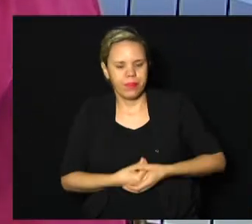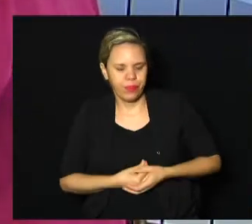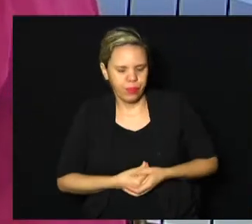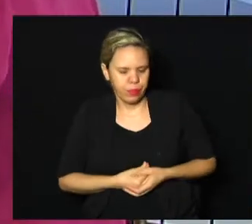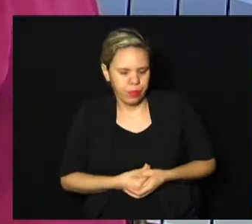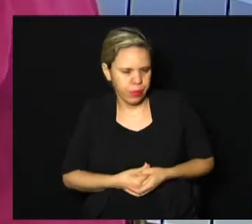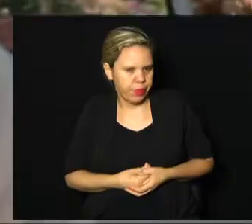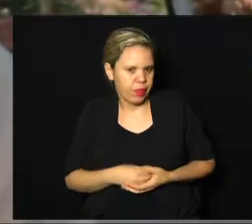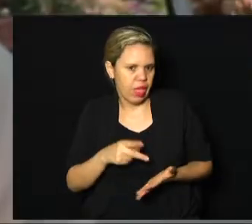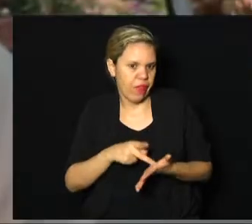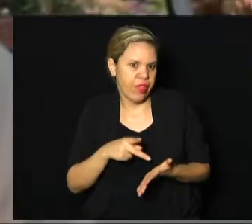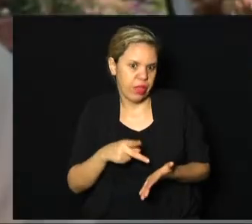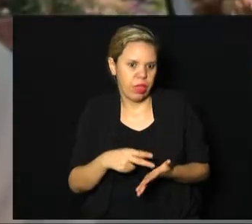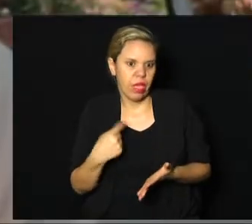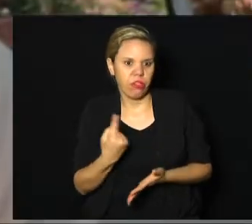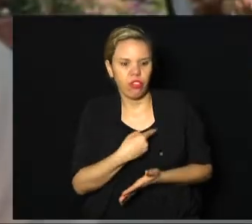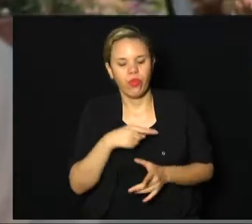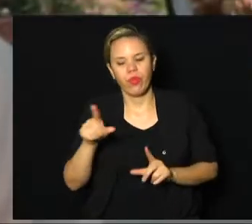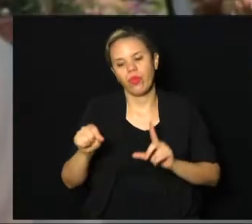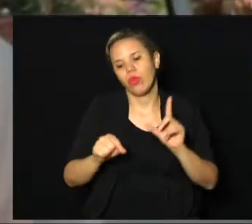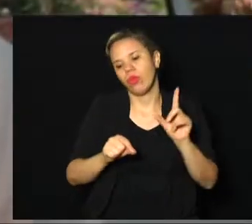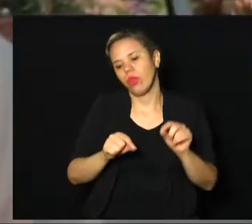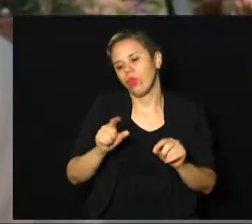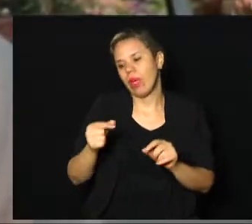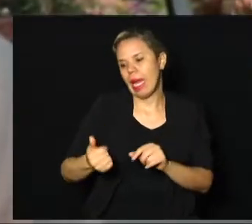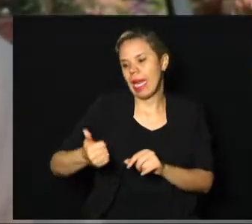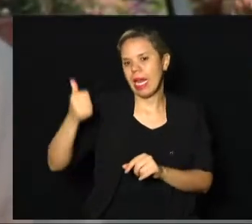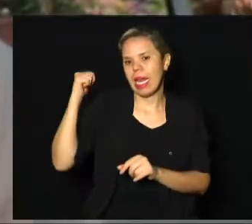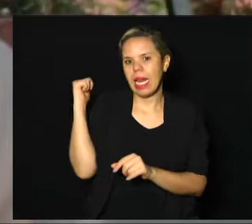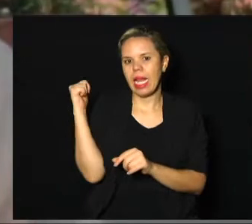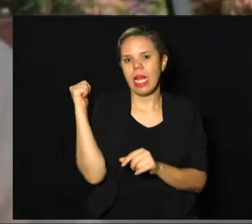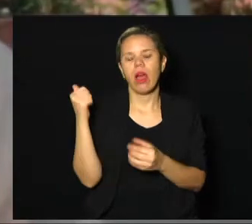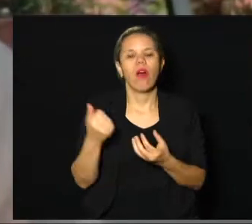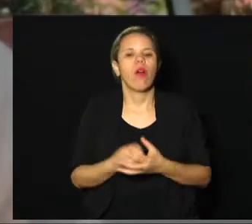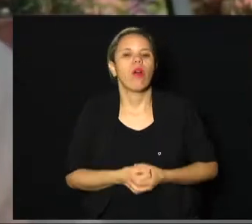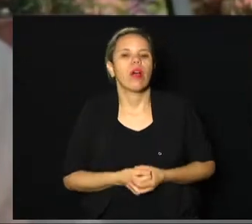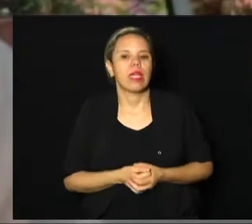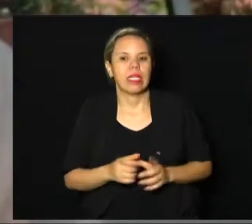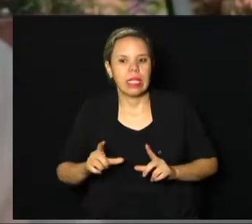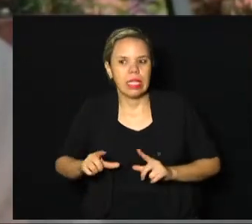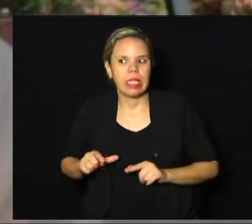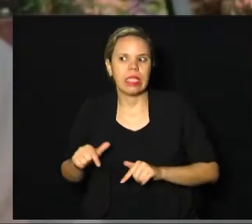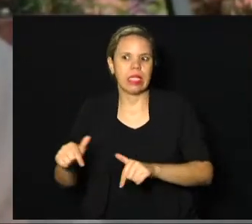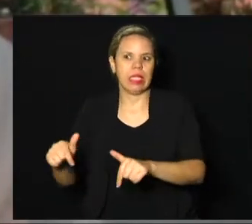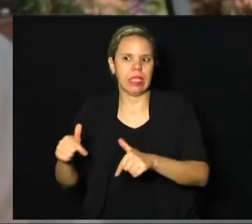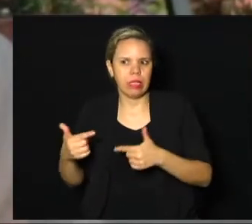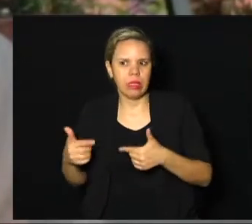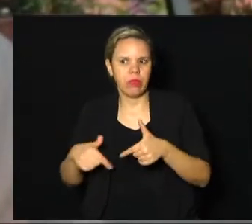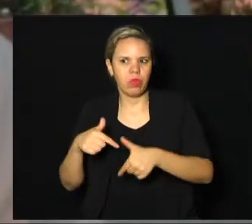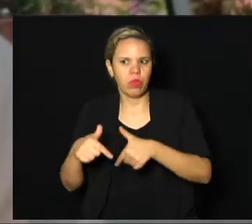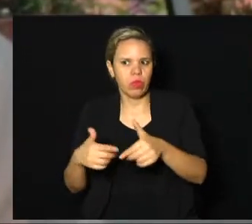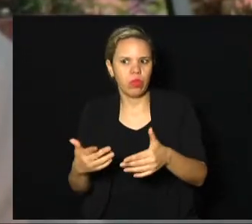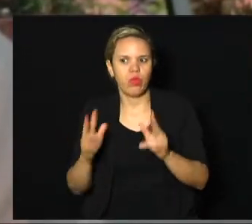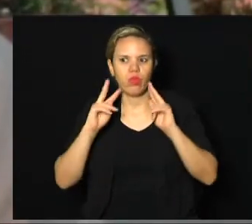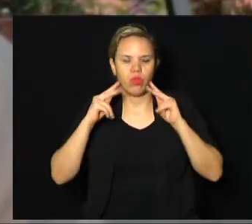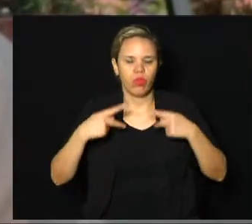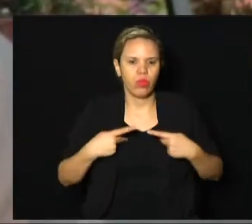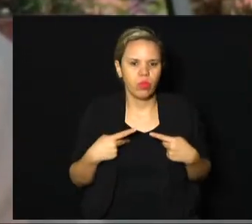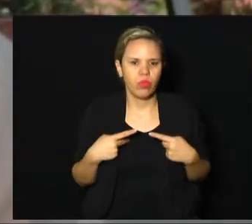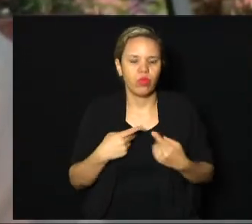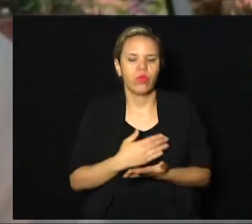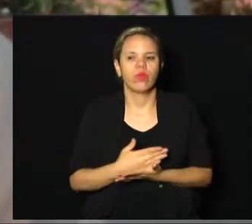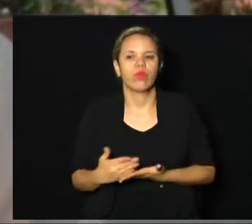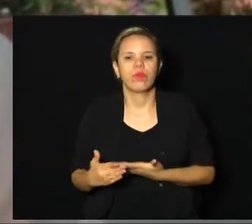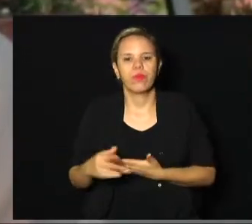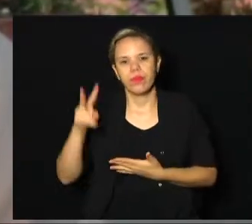Na verdade, assim, a gente foi selecionado lá atrás como uma espécie muito ativa, né? O ser humano, no